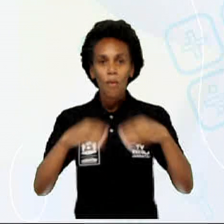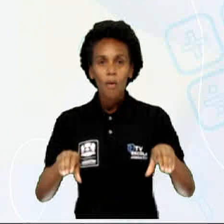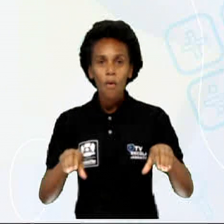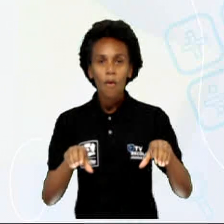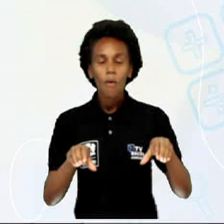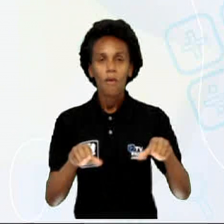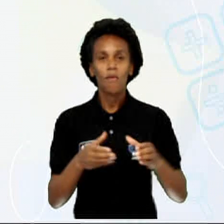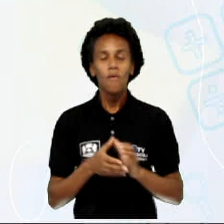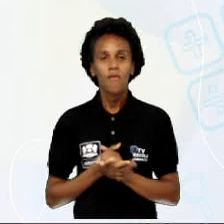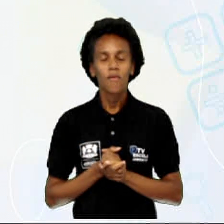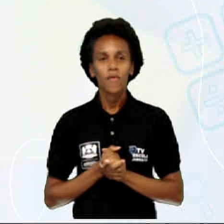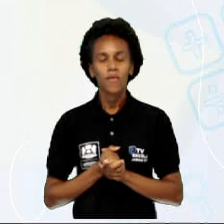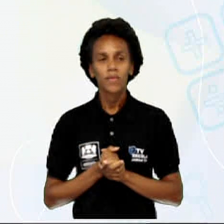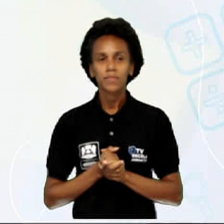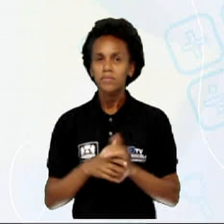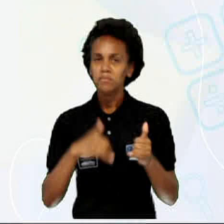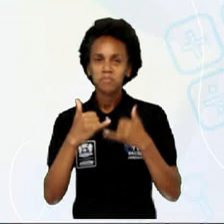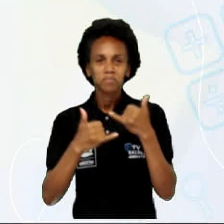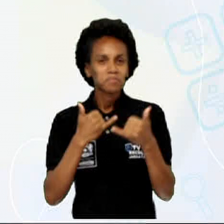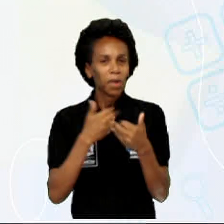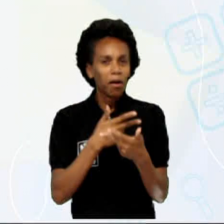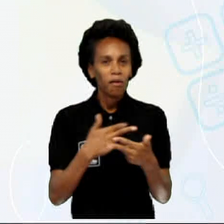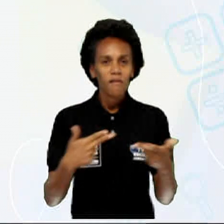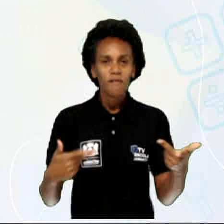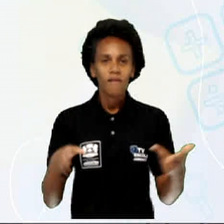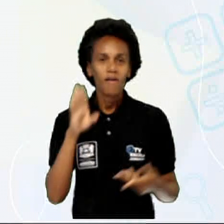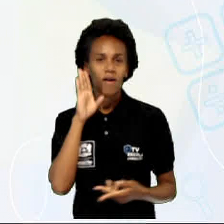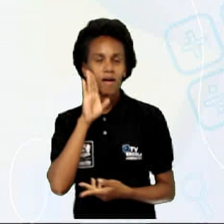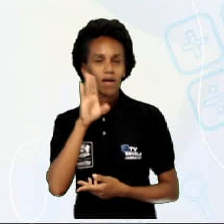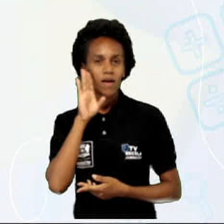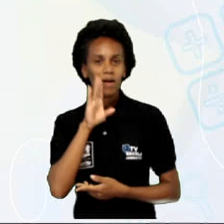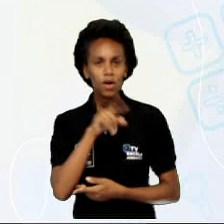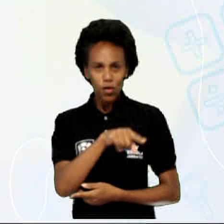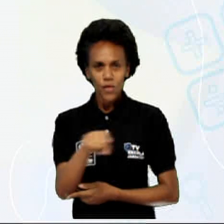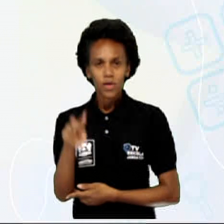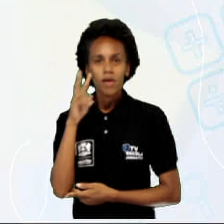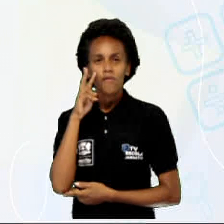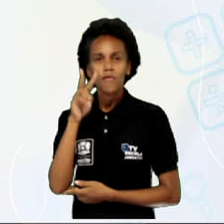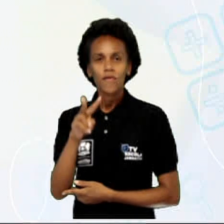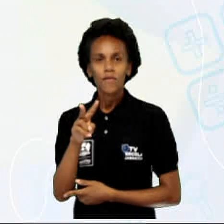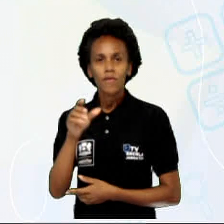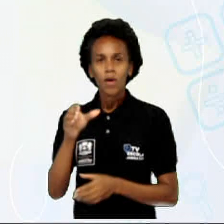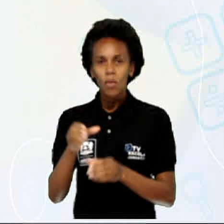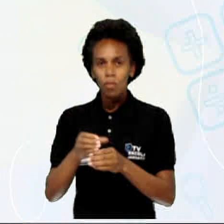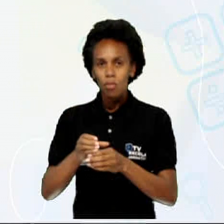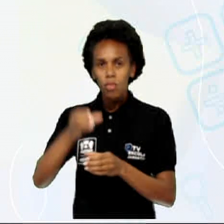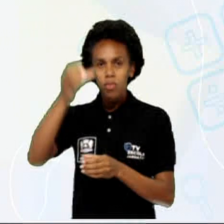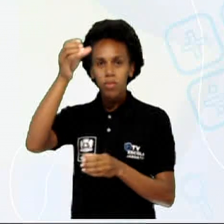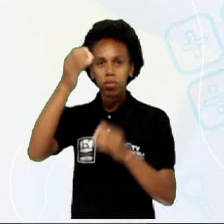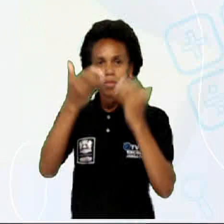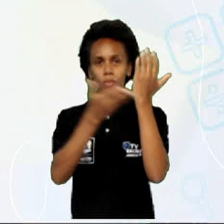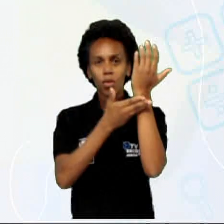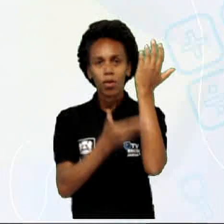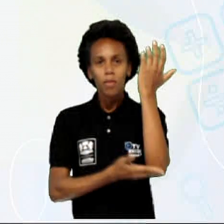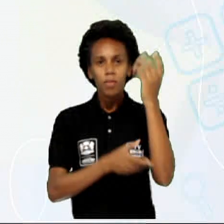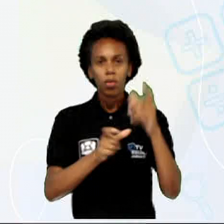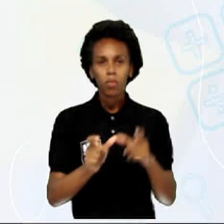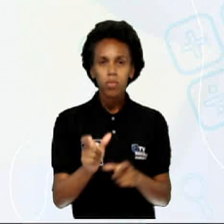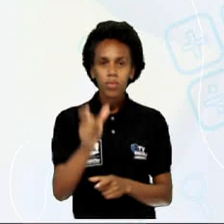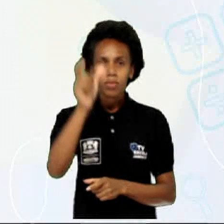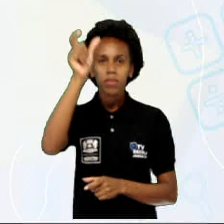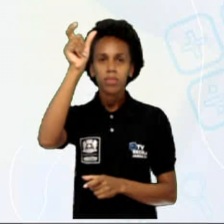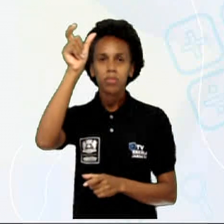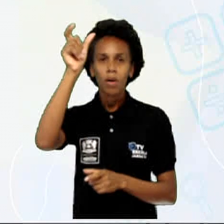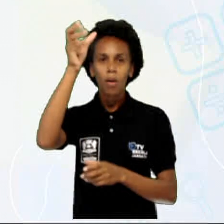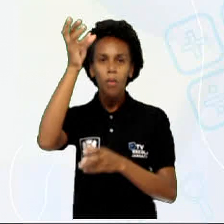como por exemplo, quem já viu, por exemplo, o pau de sebo? Que é super engraçado, onde